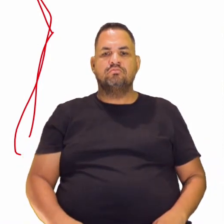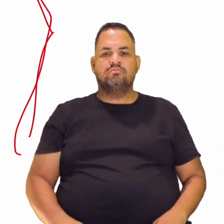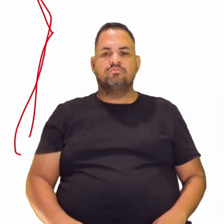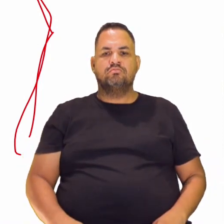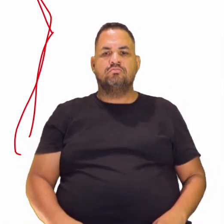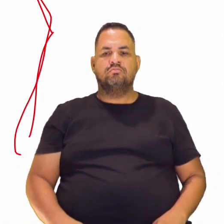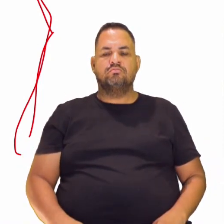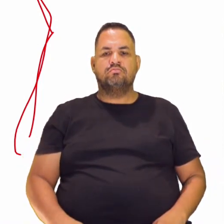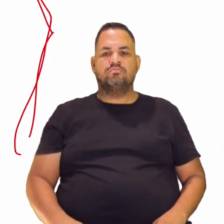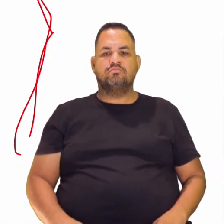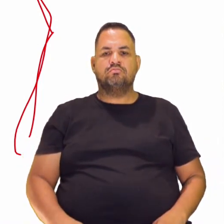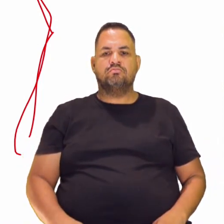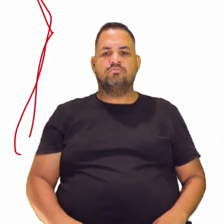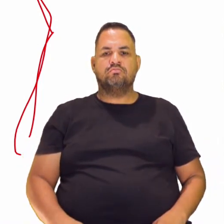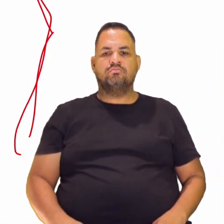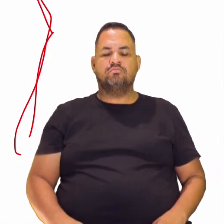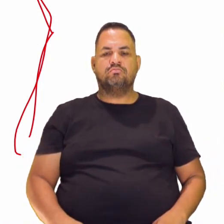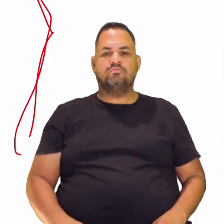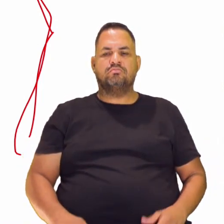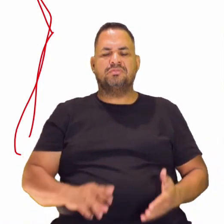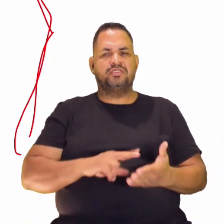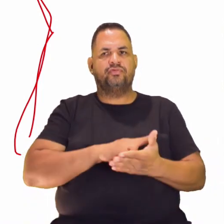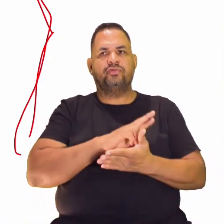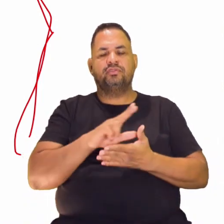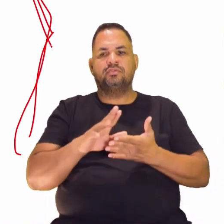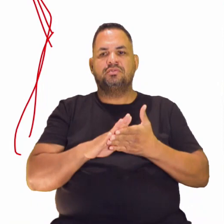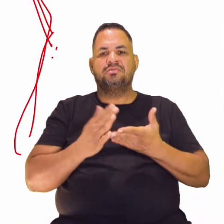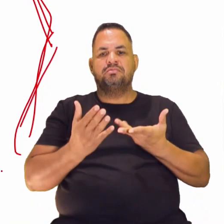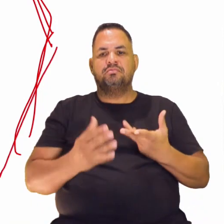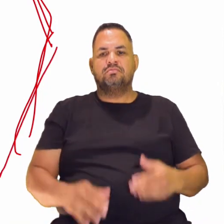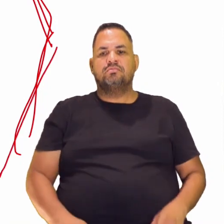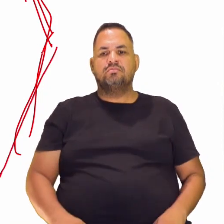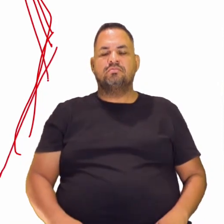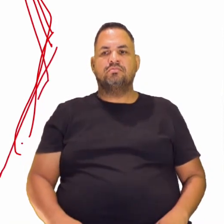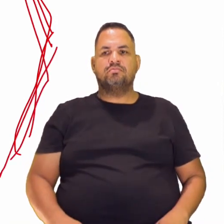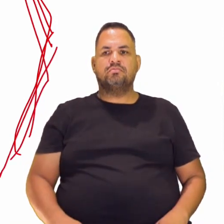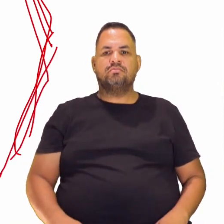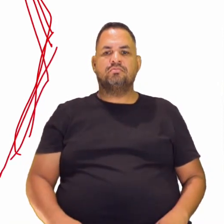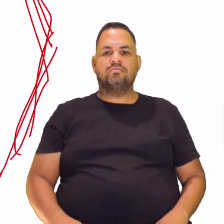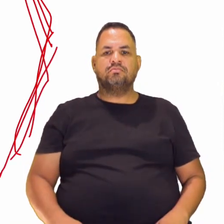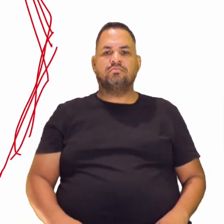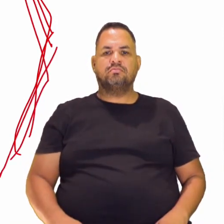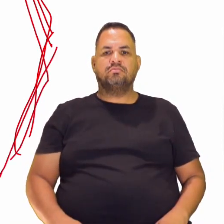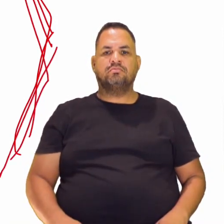praticamente infinita. Então, aqui